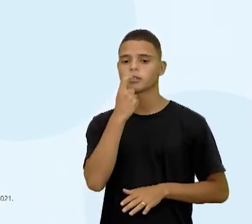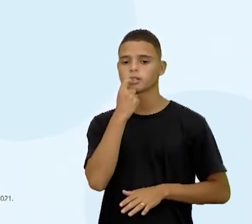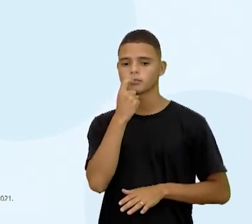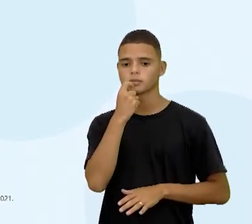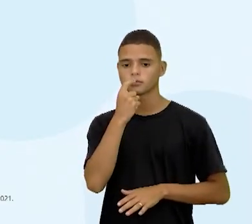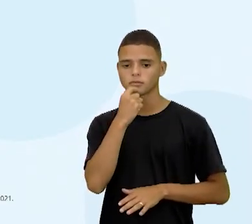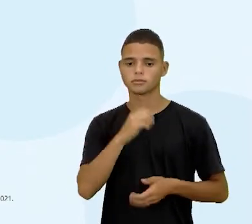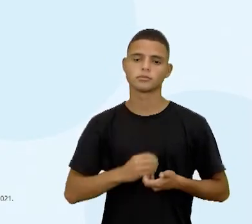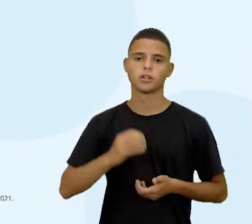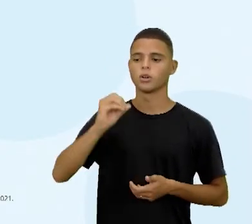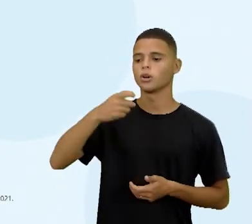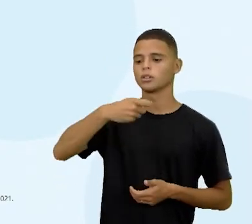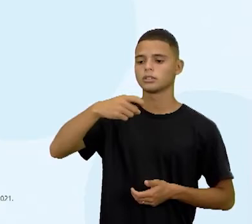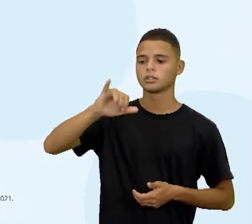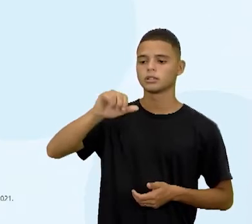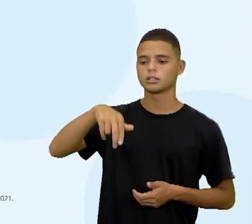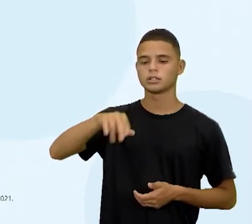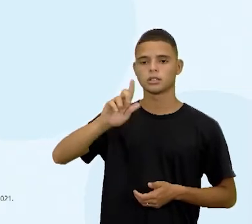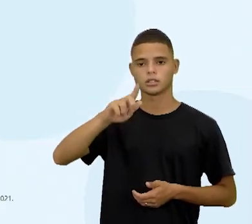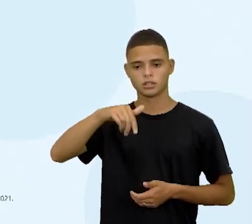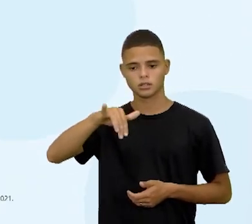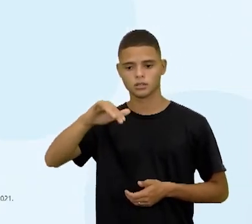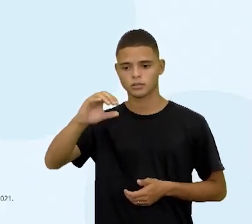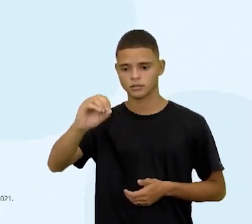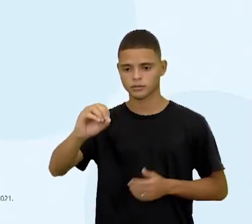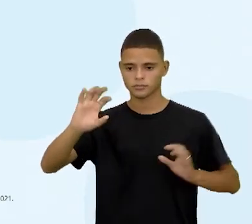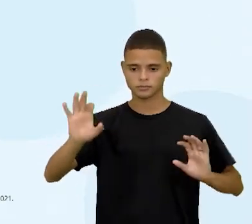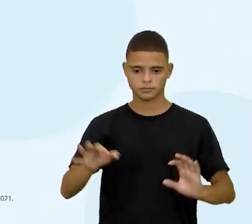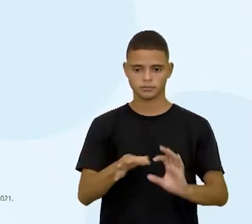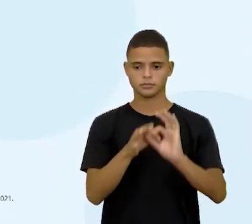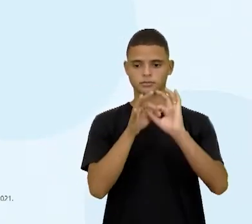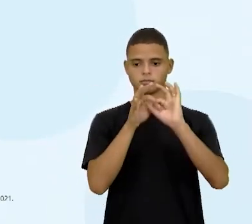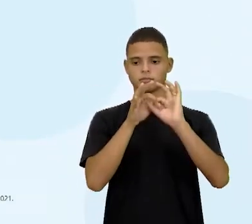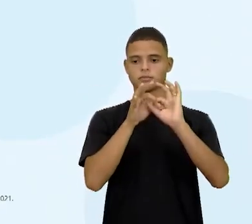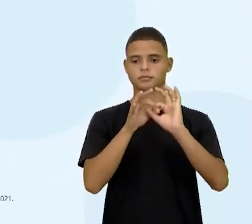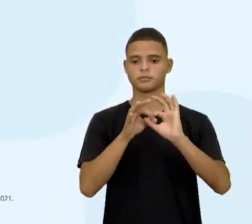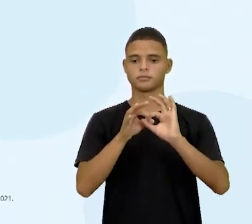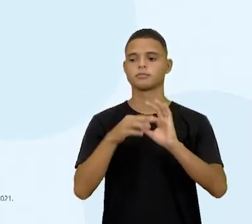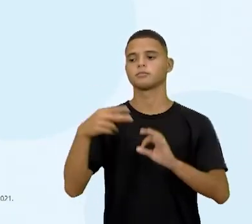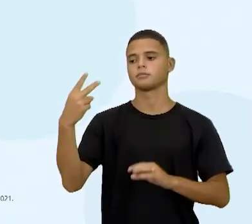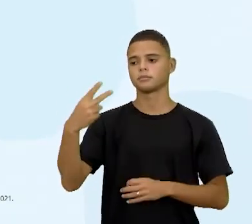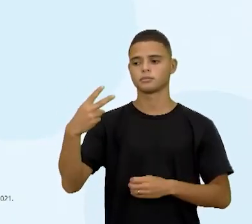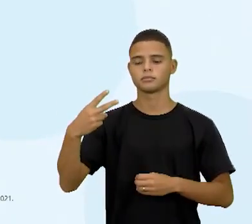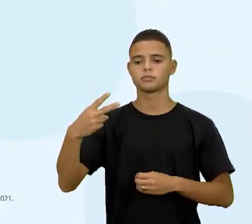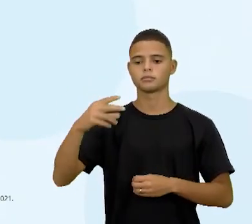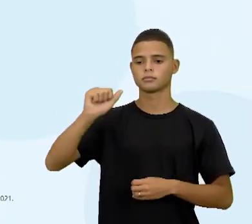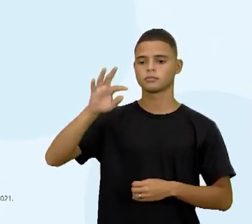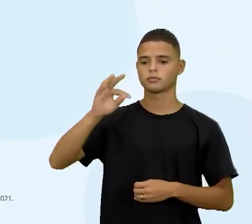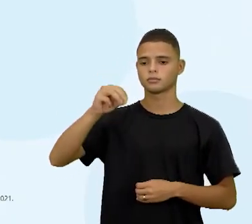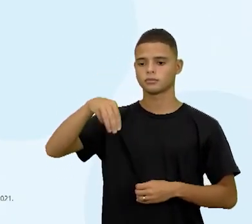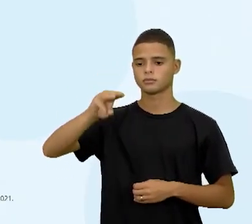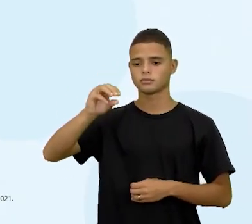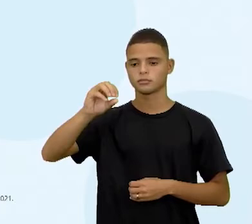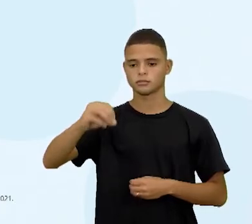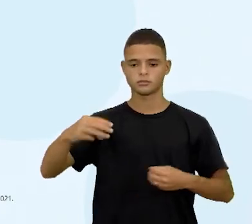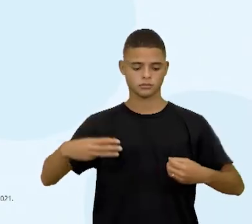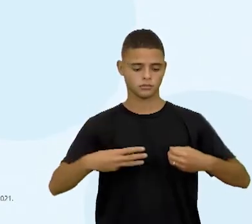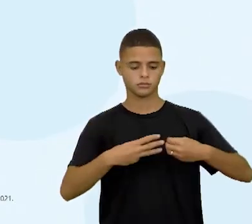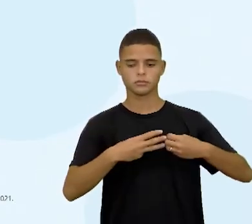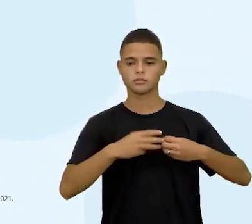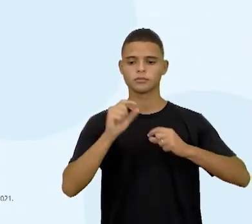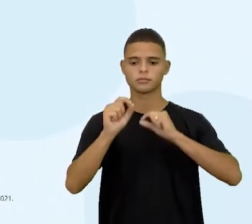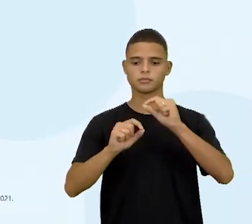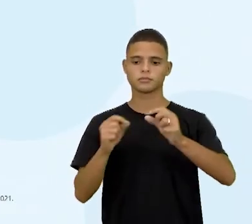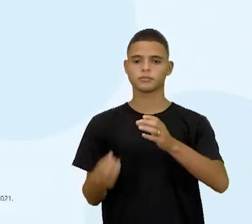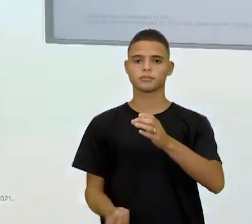o oxigênio. Então, você já faz aquela assimilação. 2 átomos de hidrogênio e 1 de oxigênio. O que